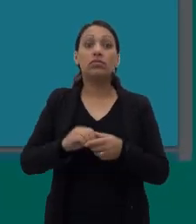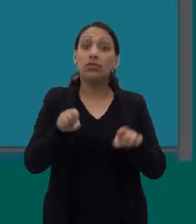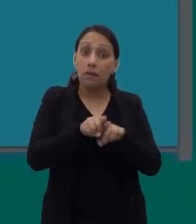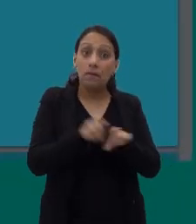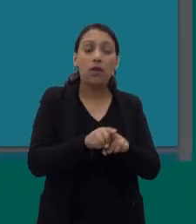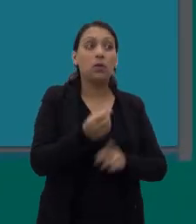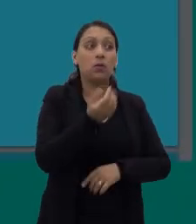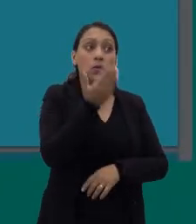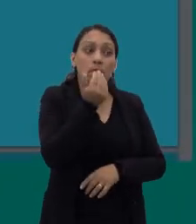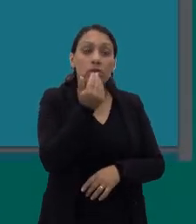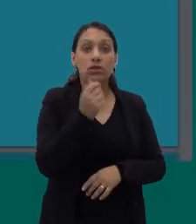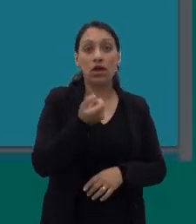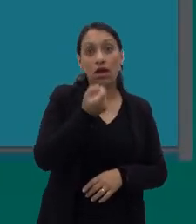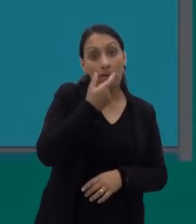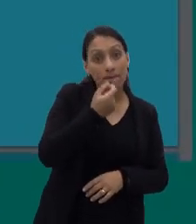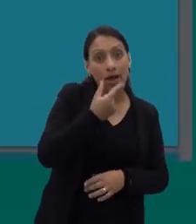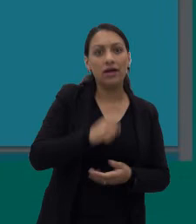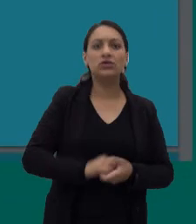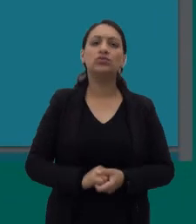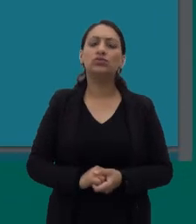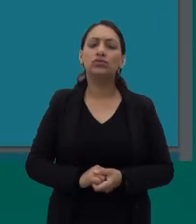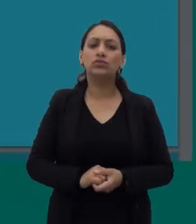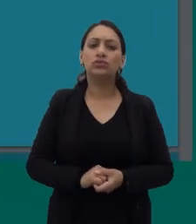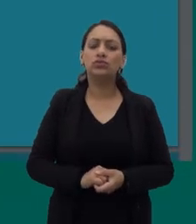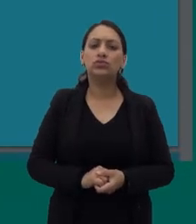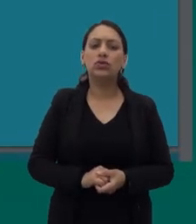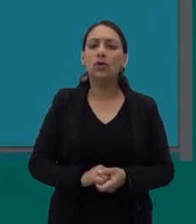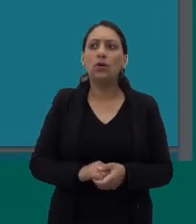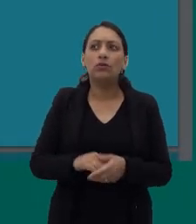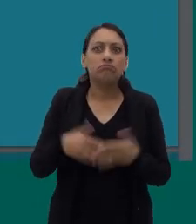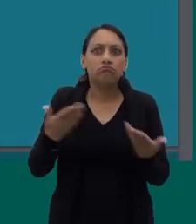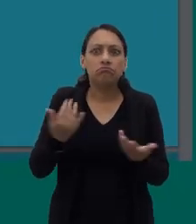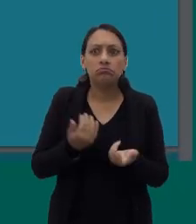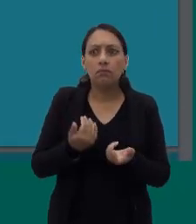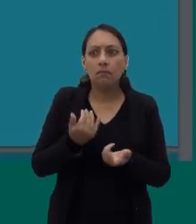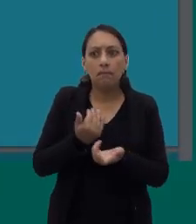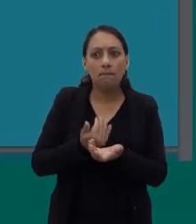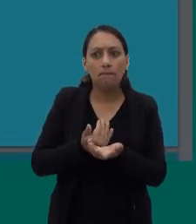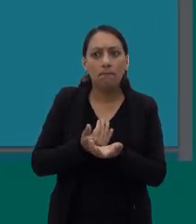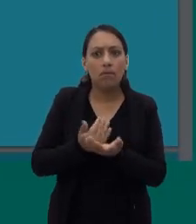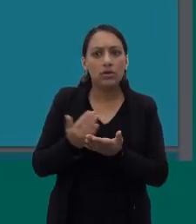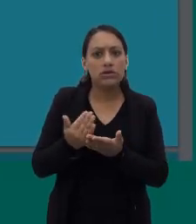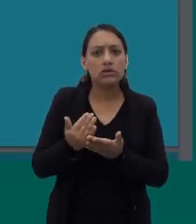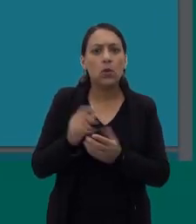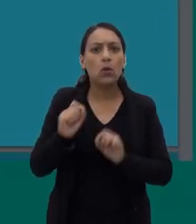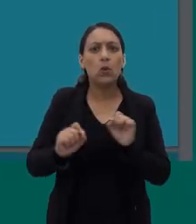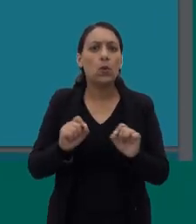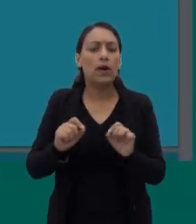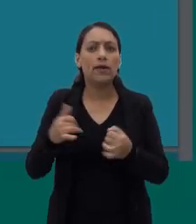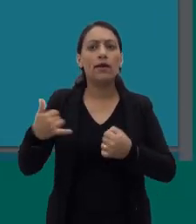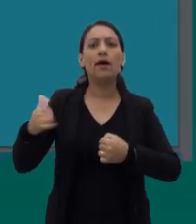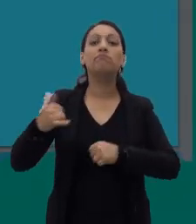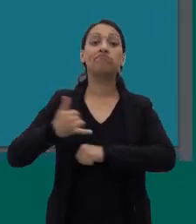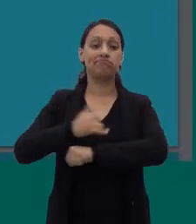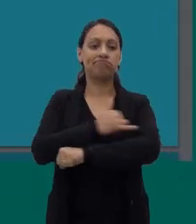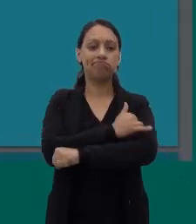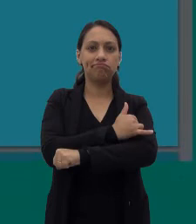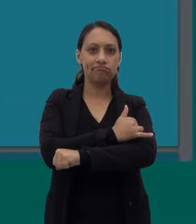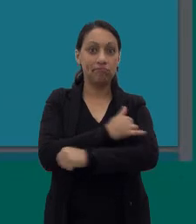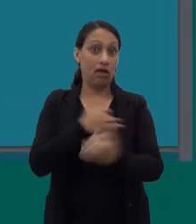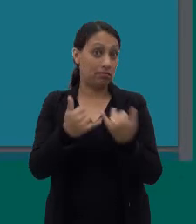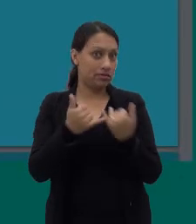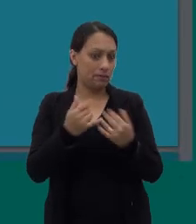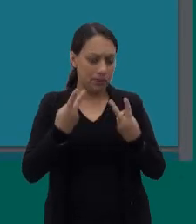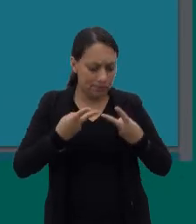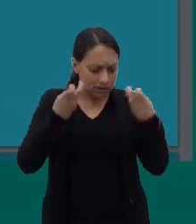remédio, né? Percebi que eu comecei a engordar, por exemplo. Né?